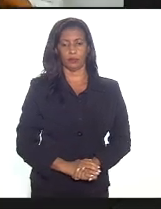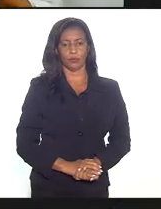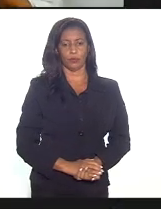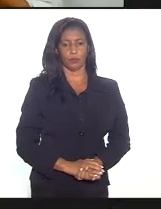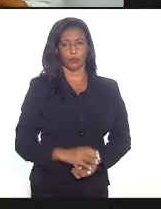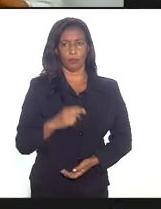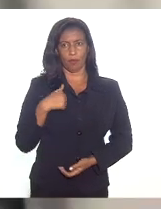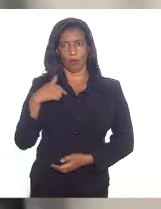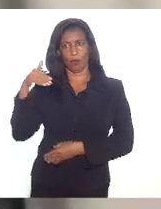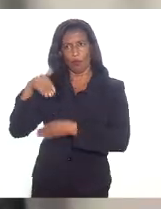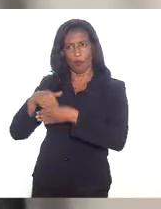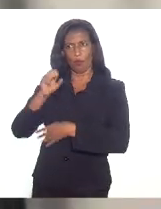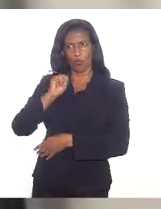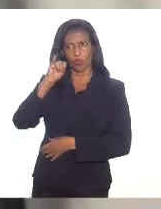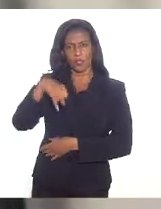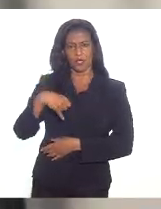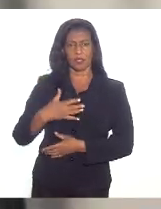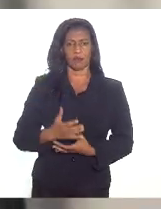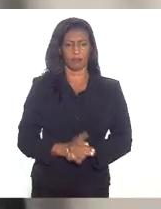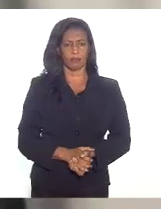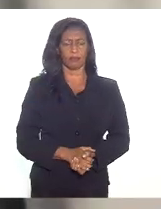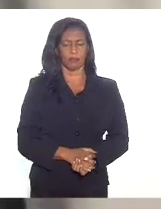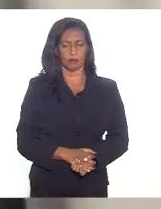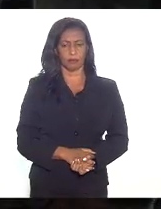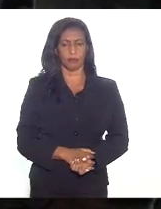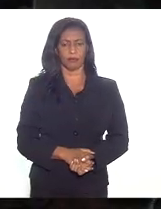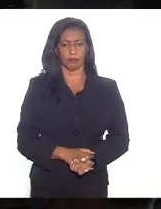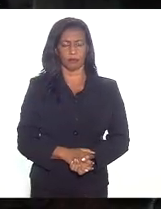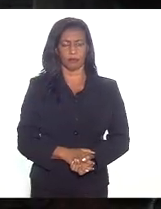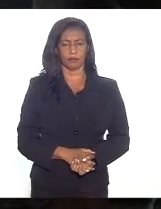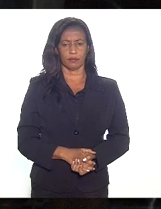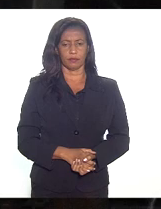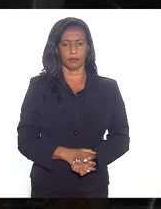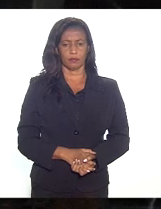Voto sim, presidente. Claro, voto sim. Deputado Bebeto.